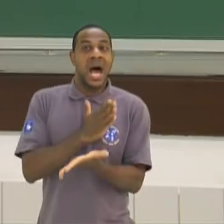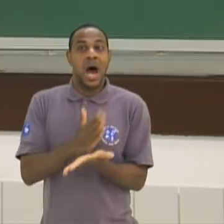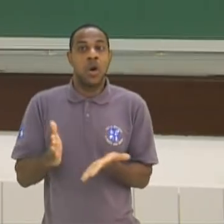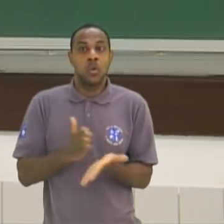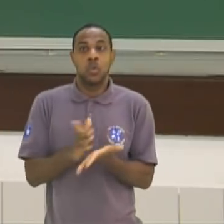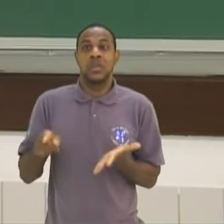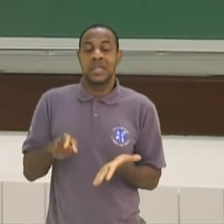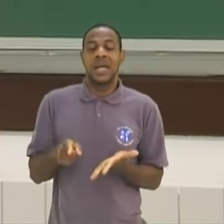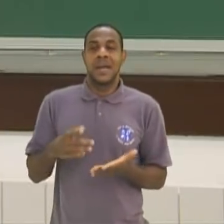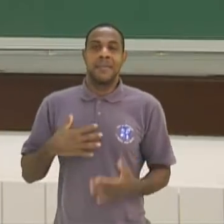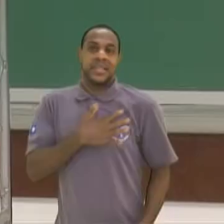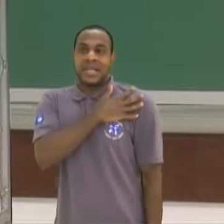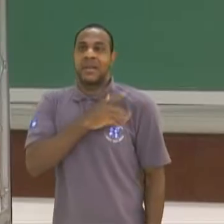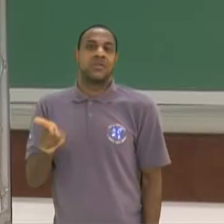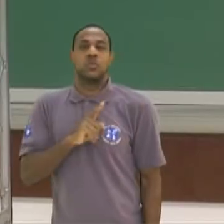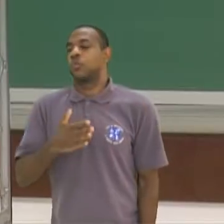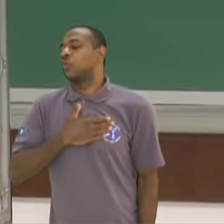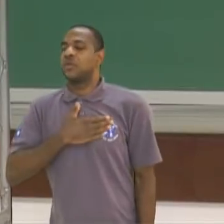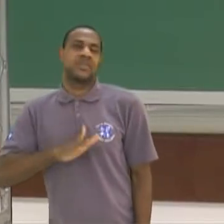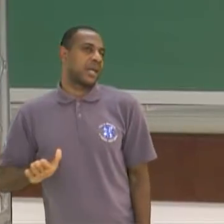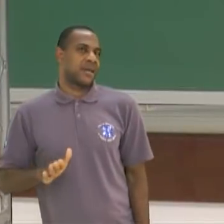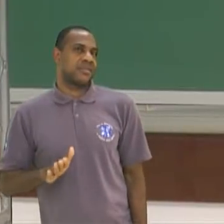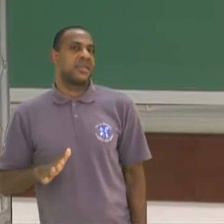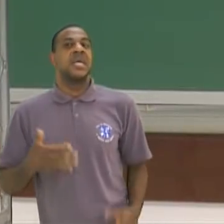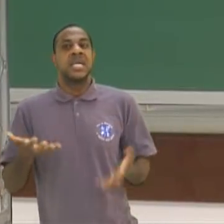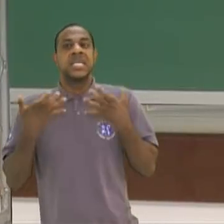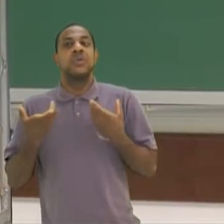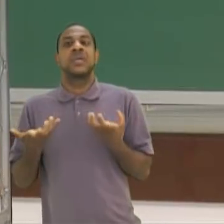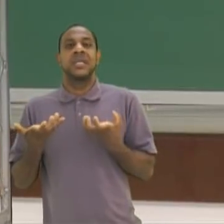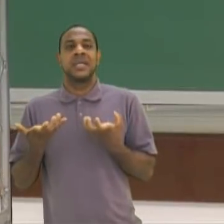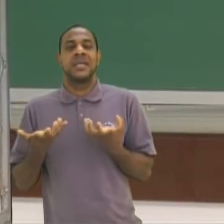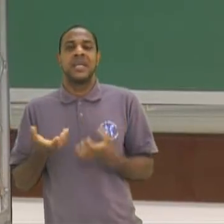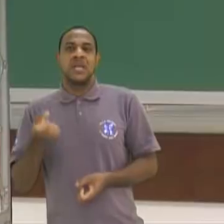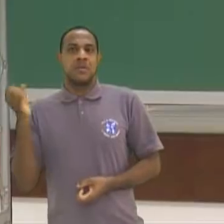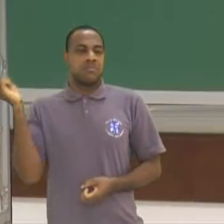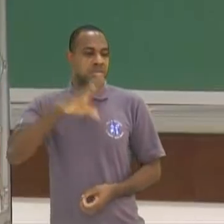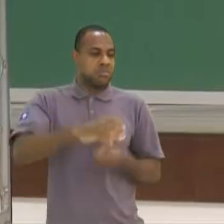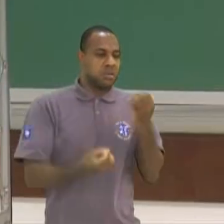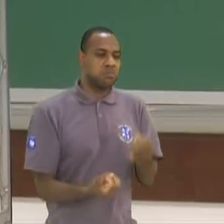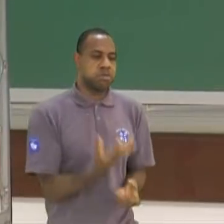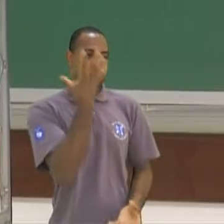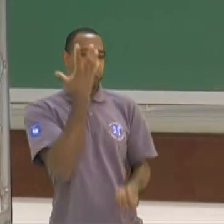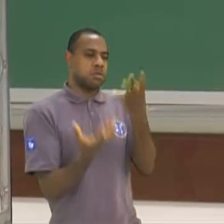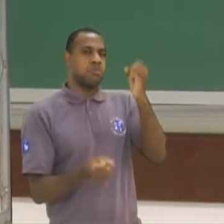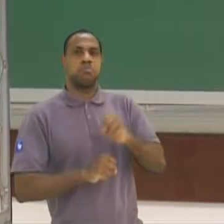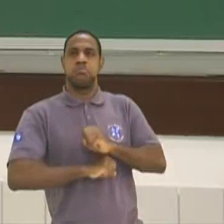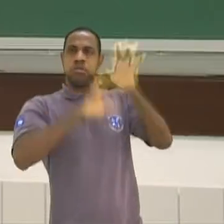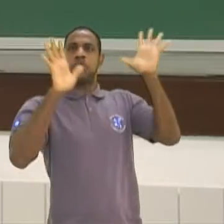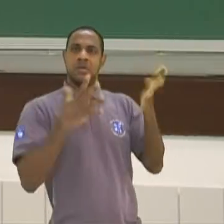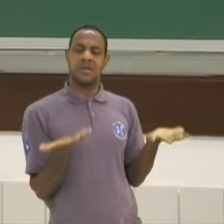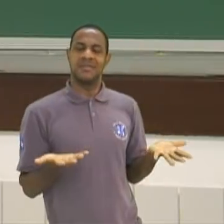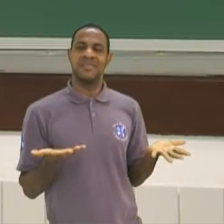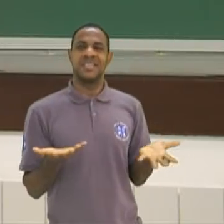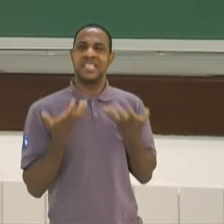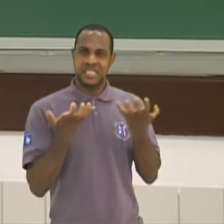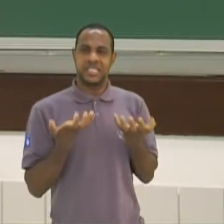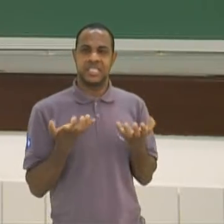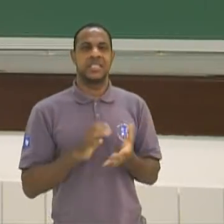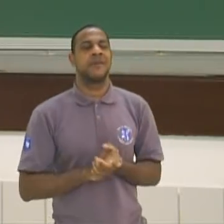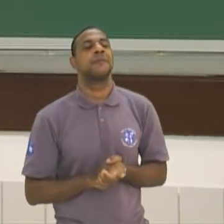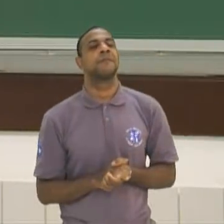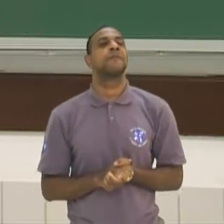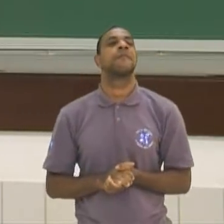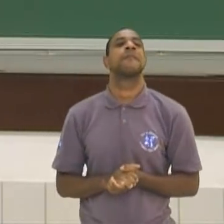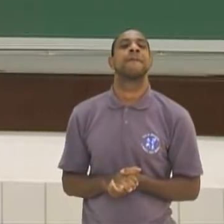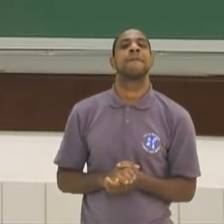insatisfeitos passaram a cometer atos de terrorismo, como explodir bancas de jornal e enviar cartas-bombas para alguns